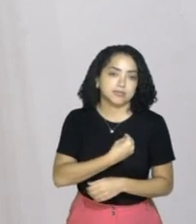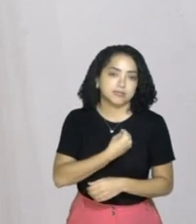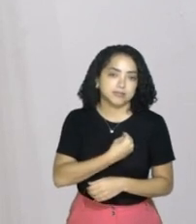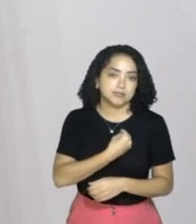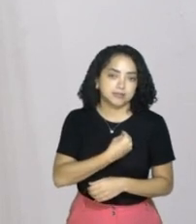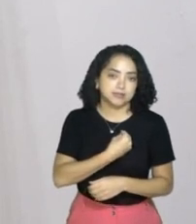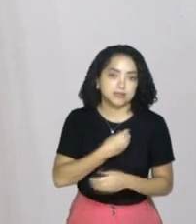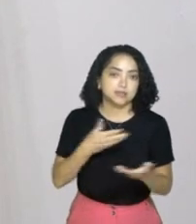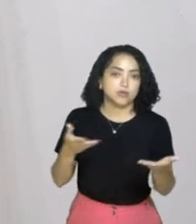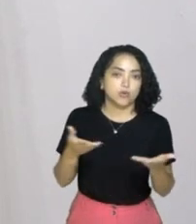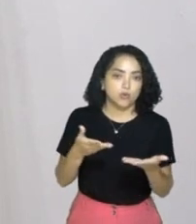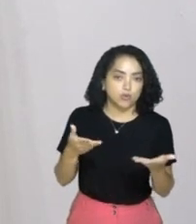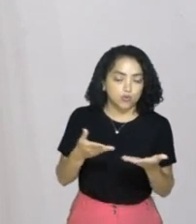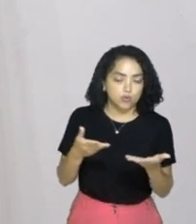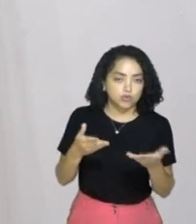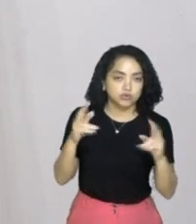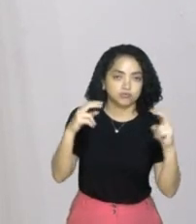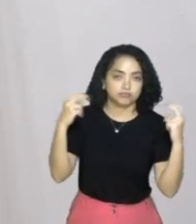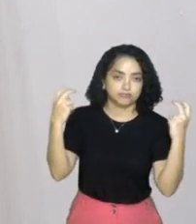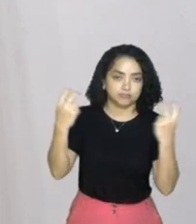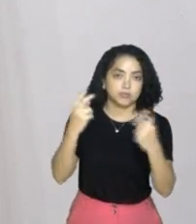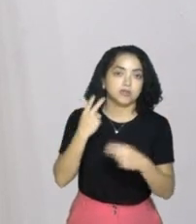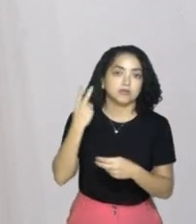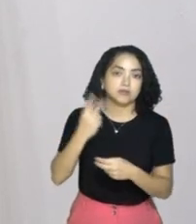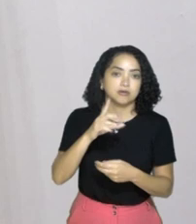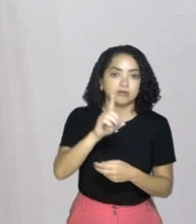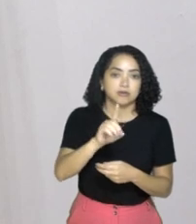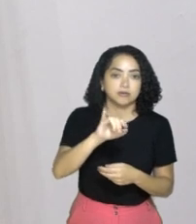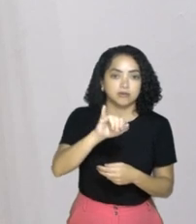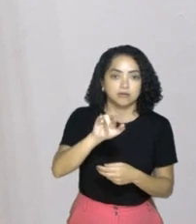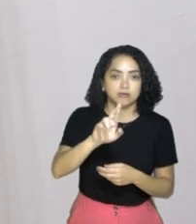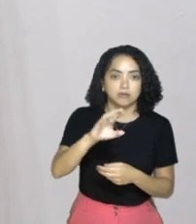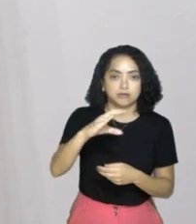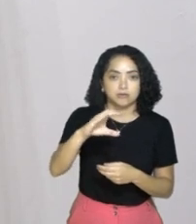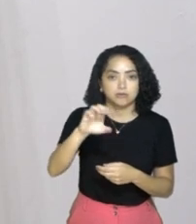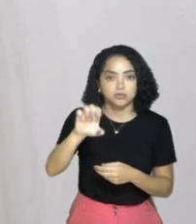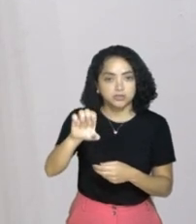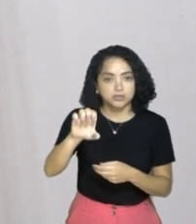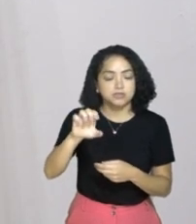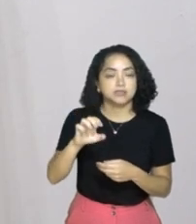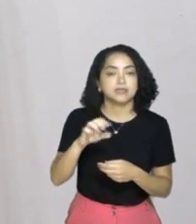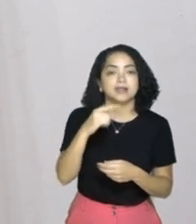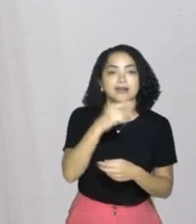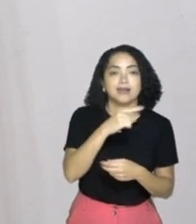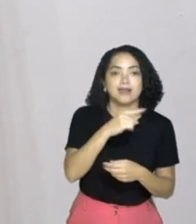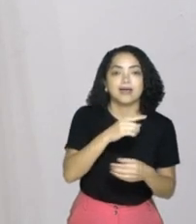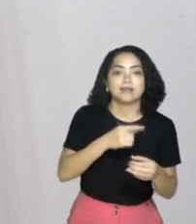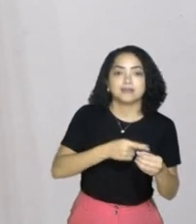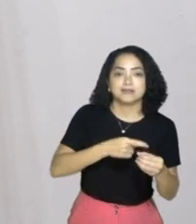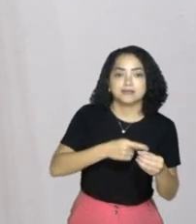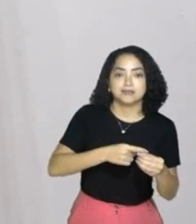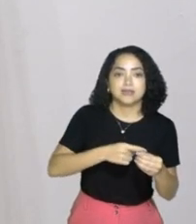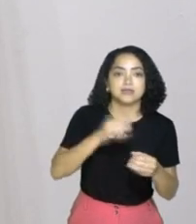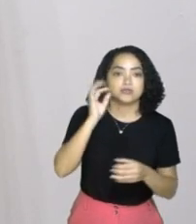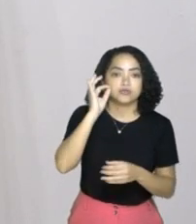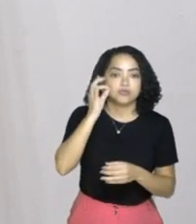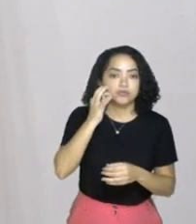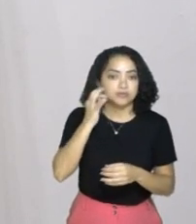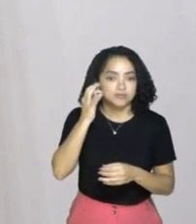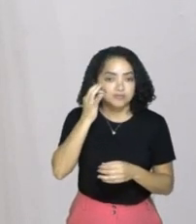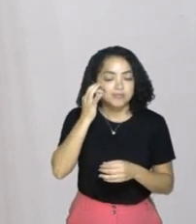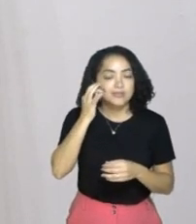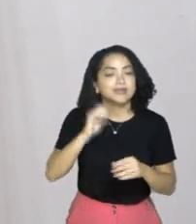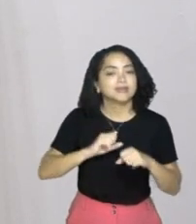quem assiste hoje aqui nas Galerias da vereadora Dirce a de Mafra que é também é uma das defensoras